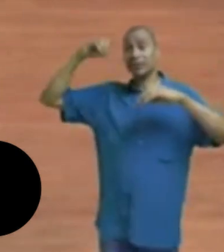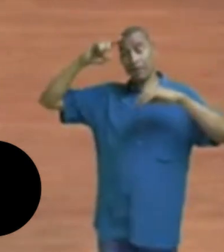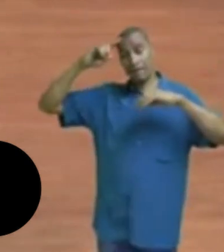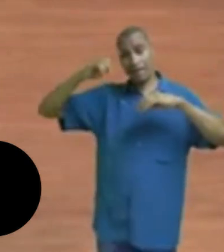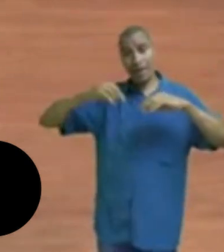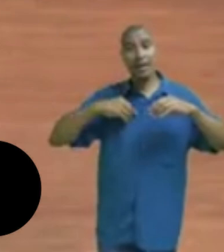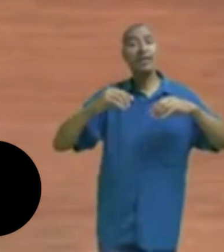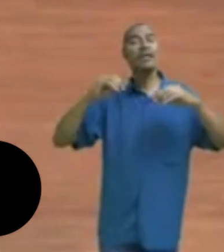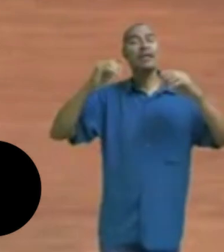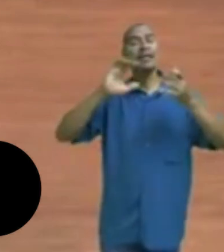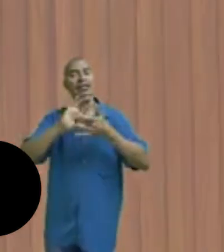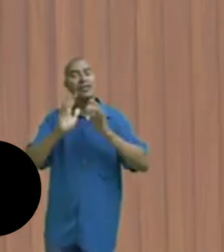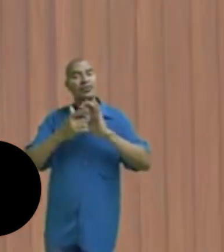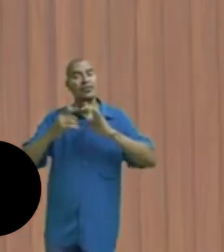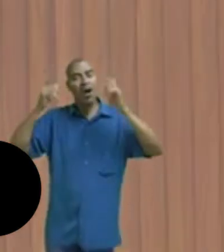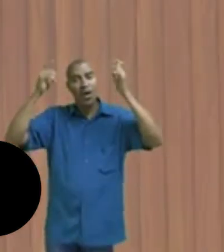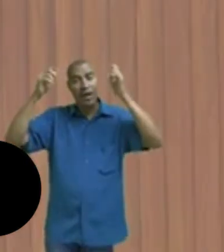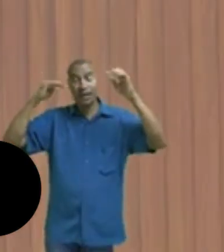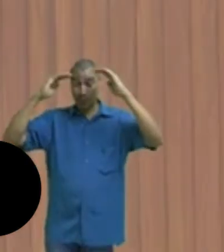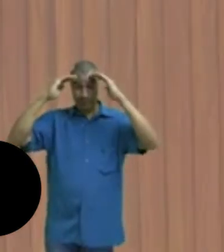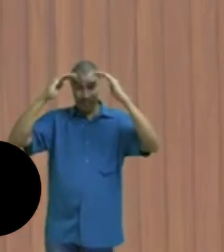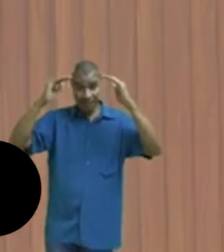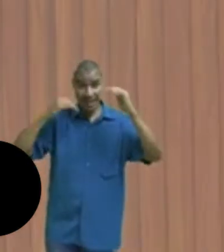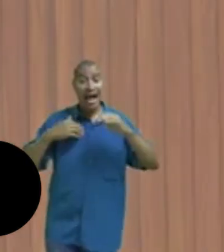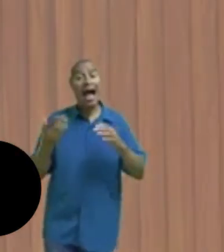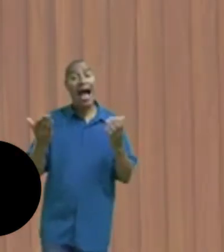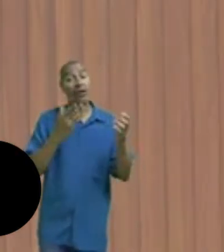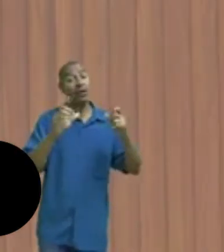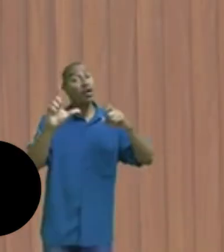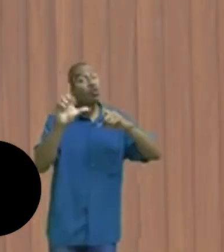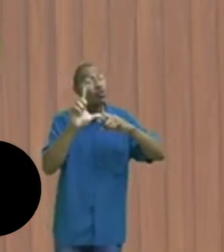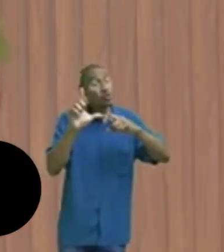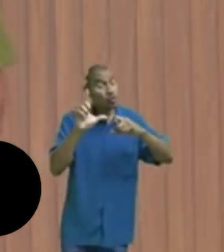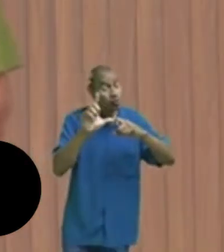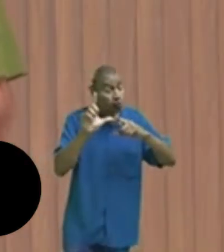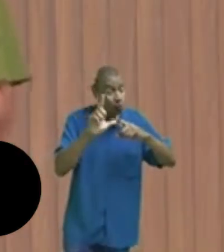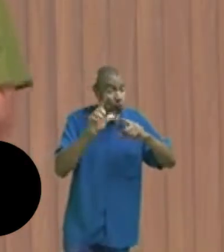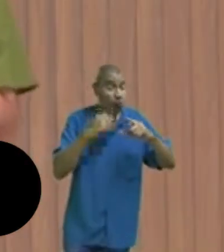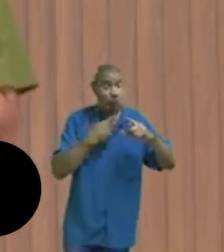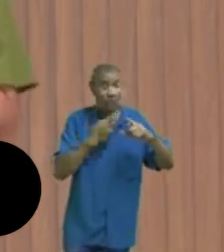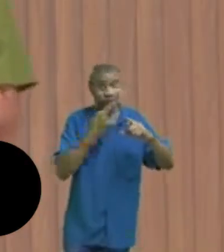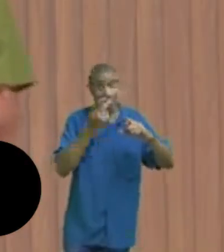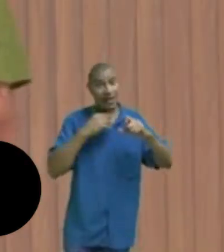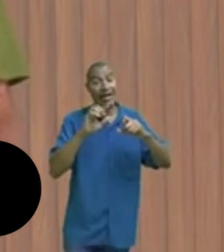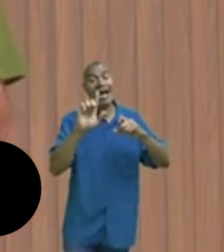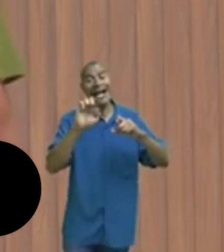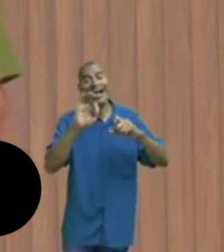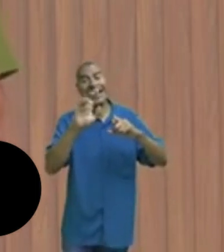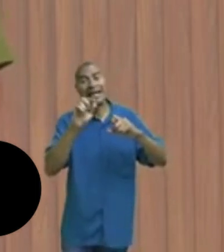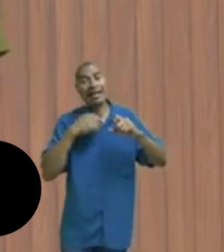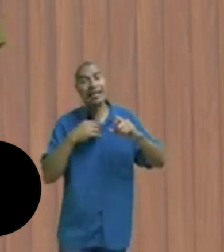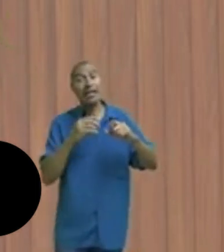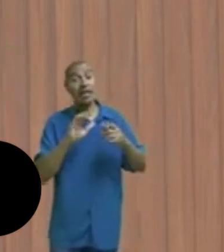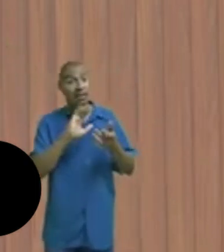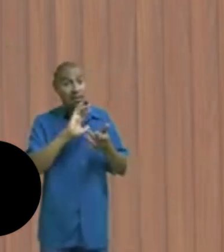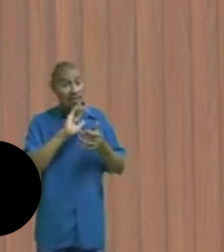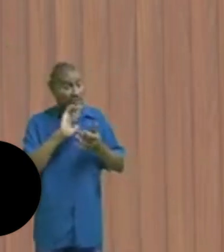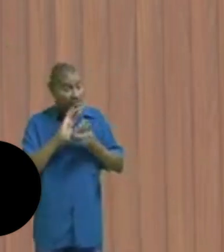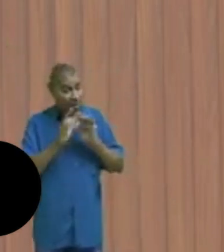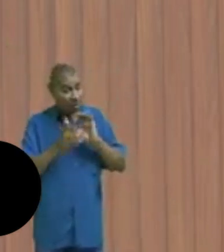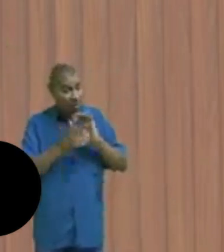sofrimento, é o servo sofredor. E enquanto Lucas escreve aos gregos para dizer que esse rei servo é